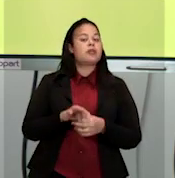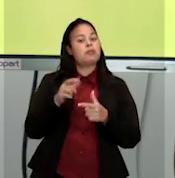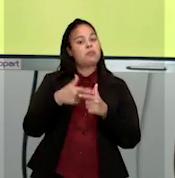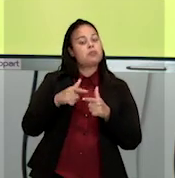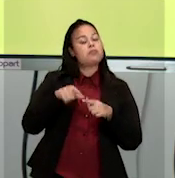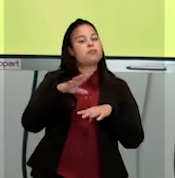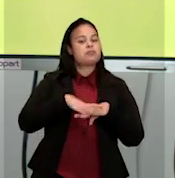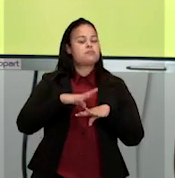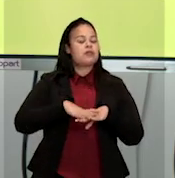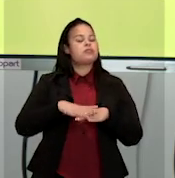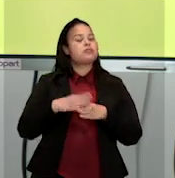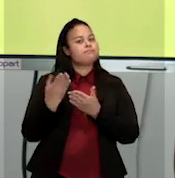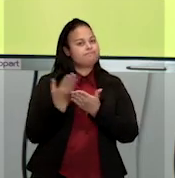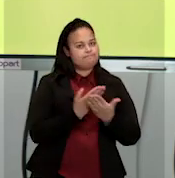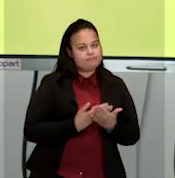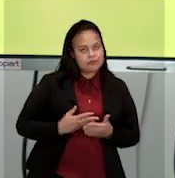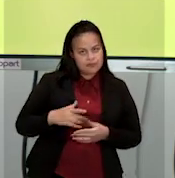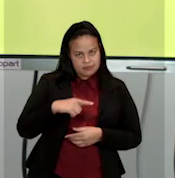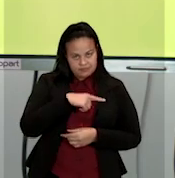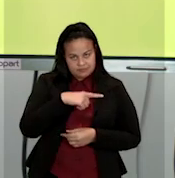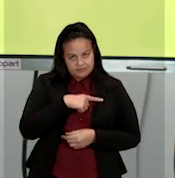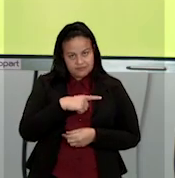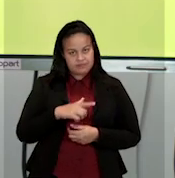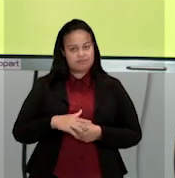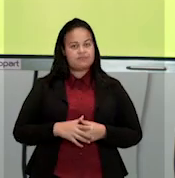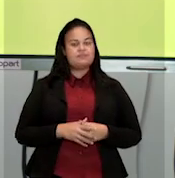tiver trabalhando.